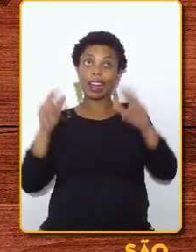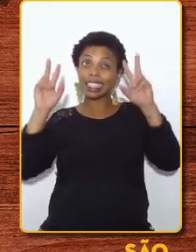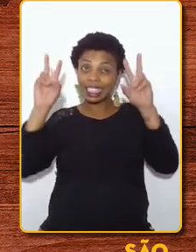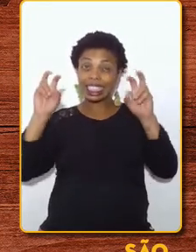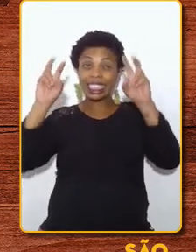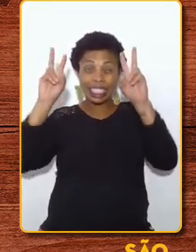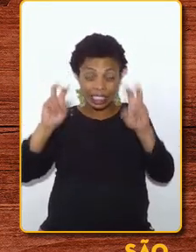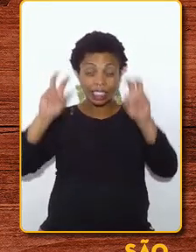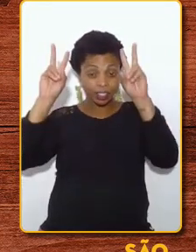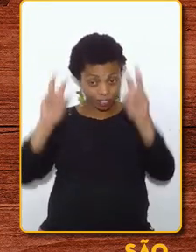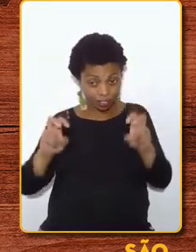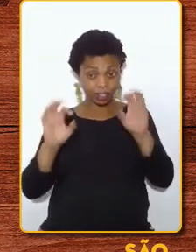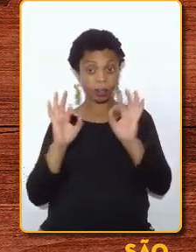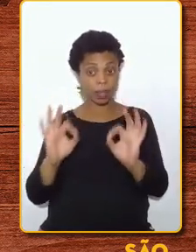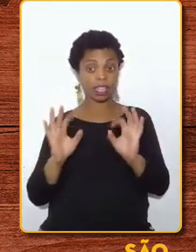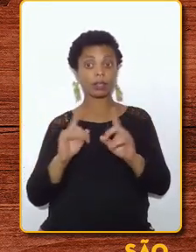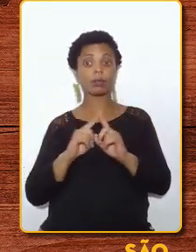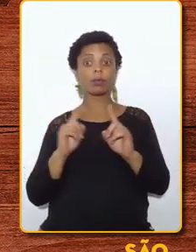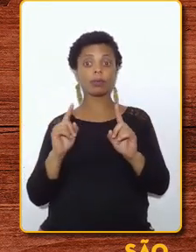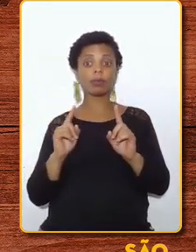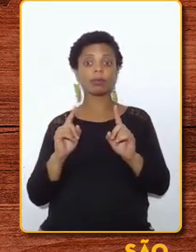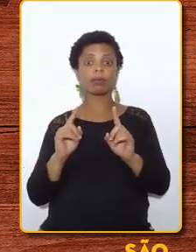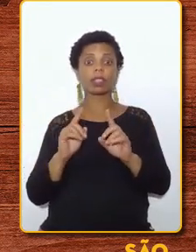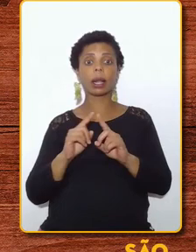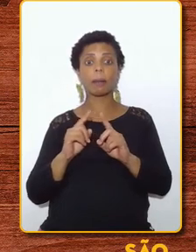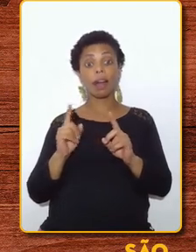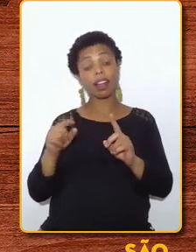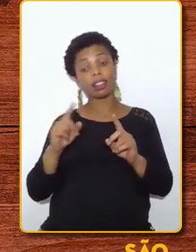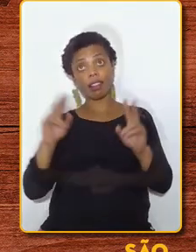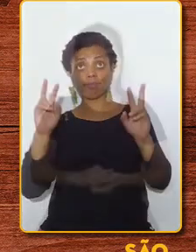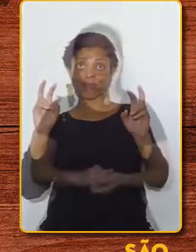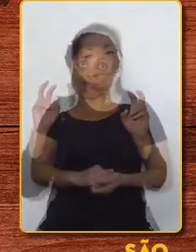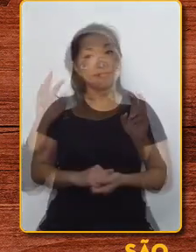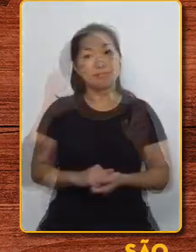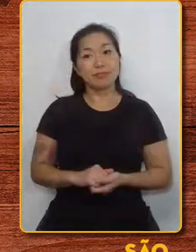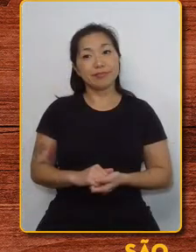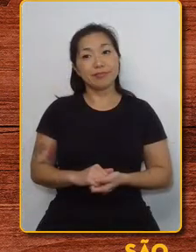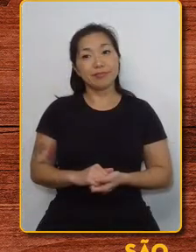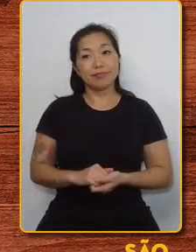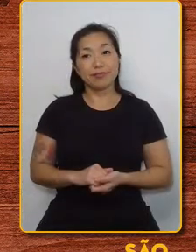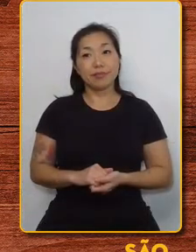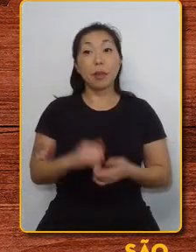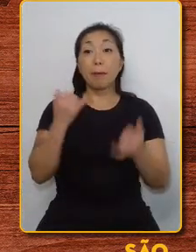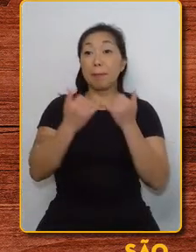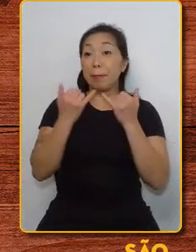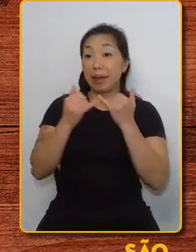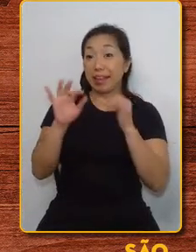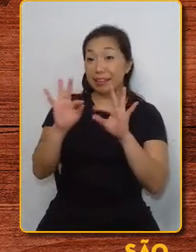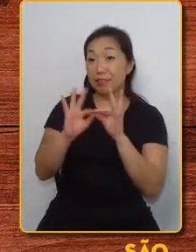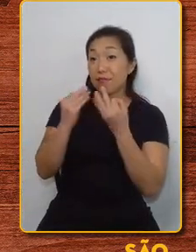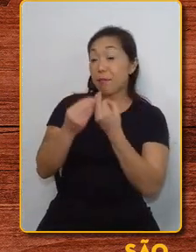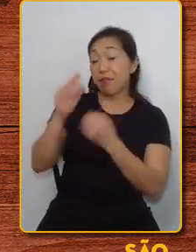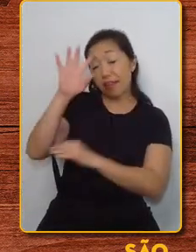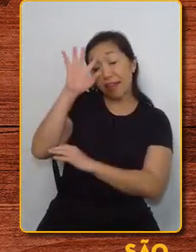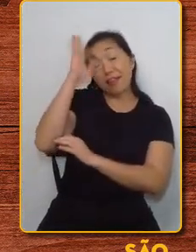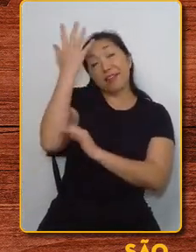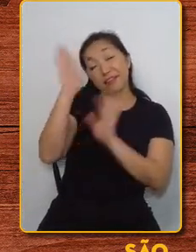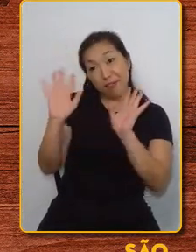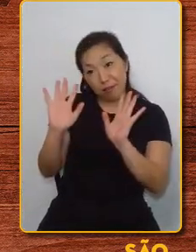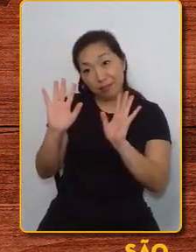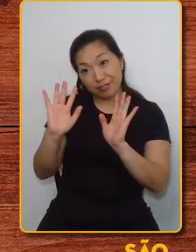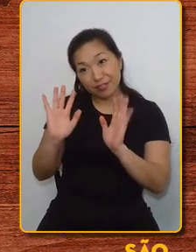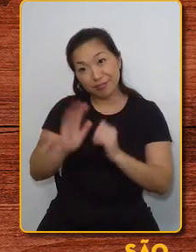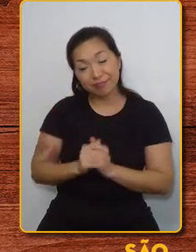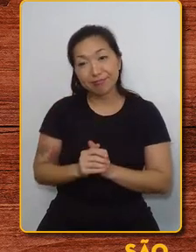etc. Mas acaba se colocando como solução para essa família. E tem um outro acesso que eu queria tratar aqui, que é